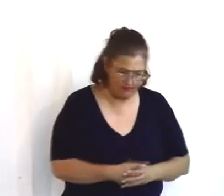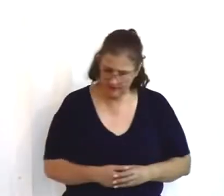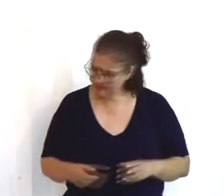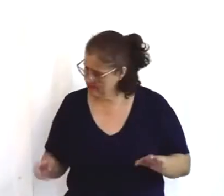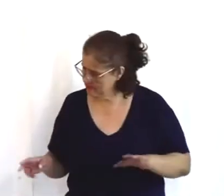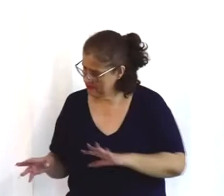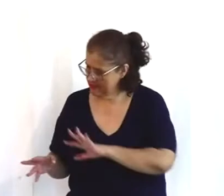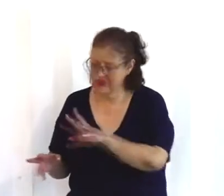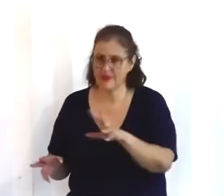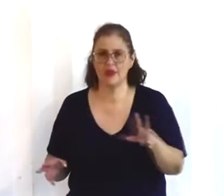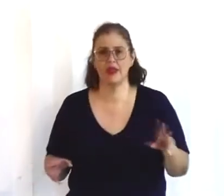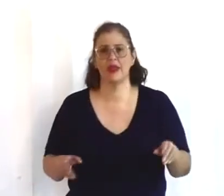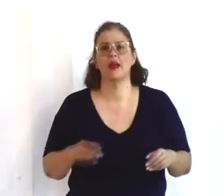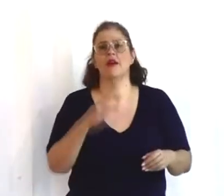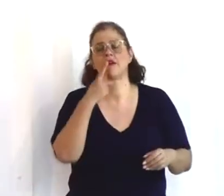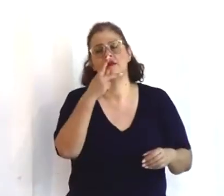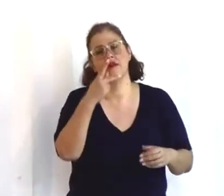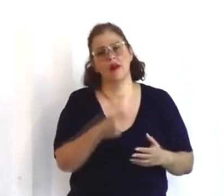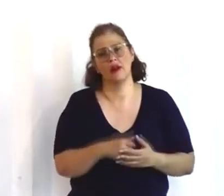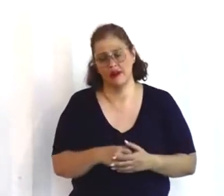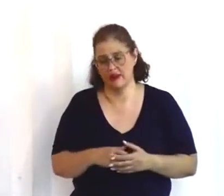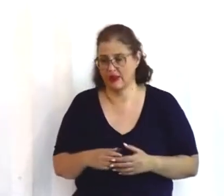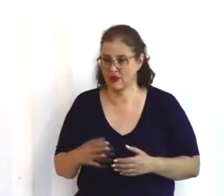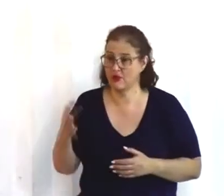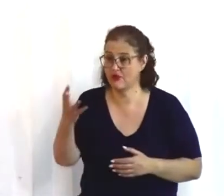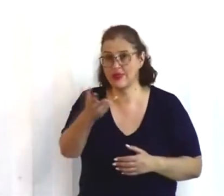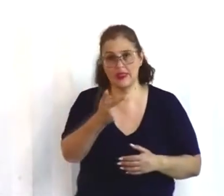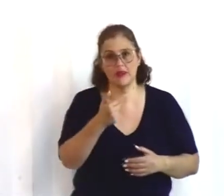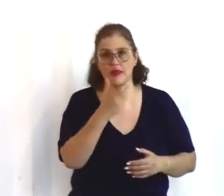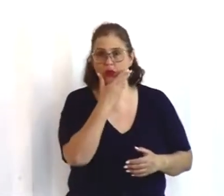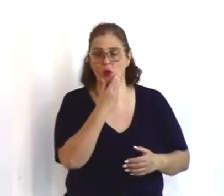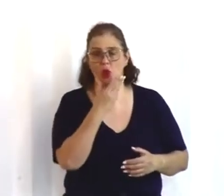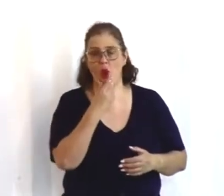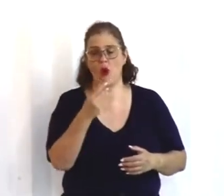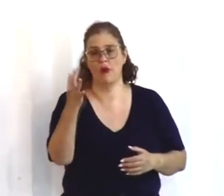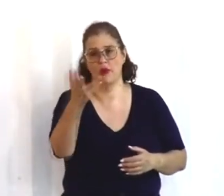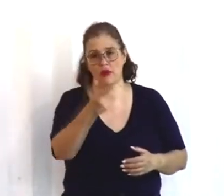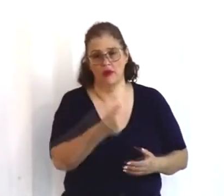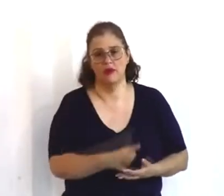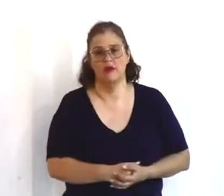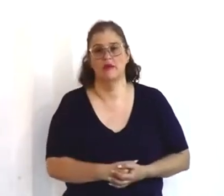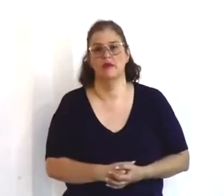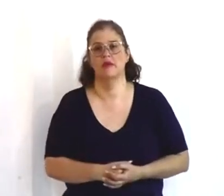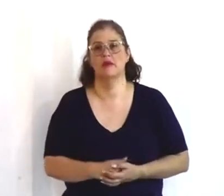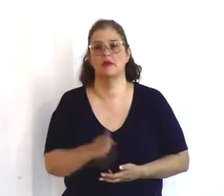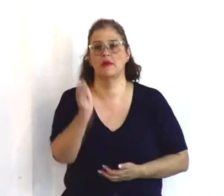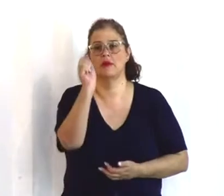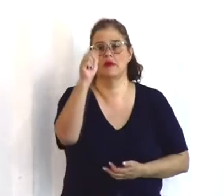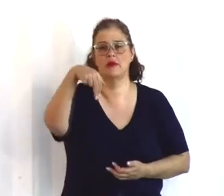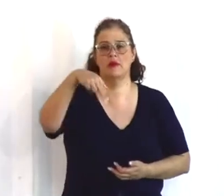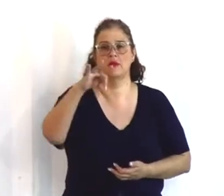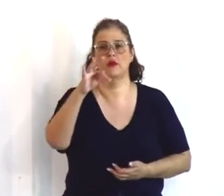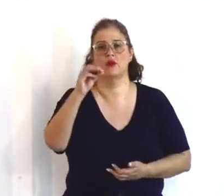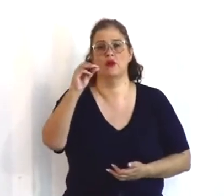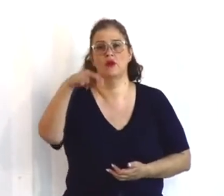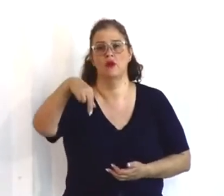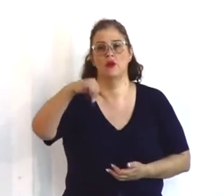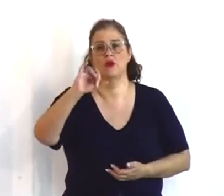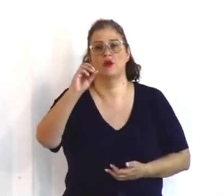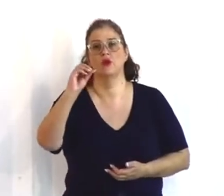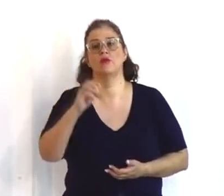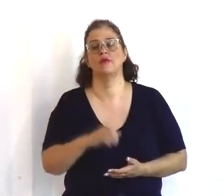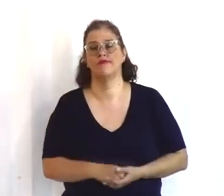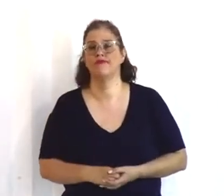Preto, e ele contando um pouco do testemunho da sua família, ele contou que a sua avó, que nasceu no dia 25 de dezembro,